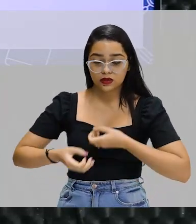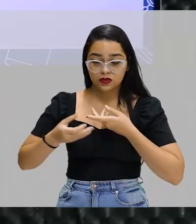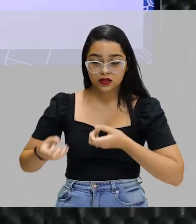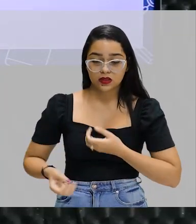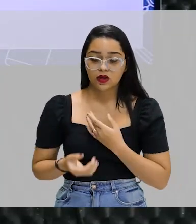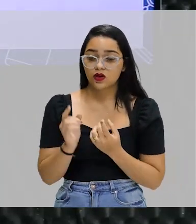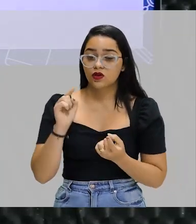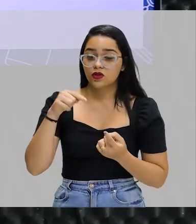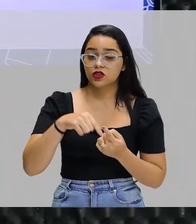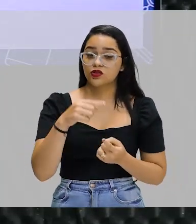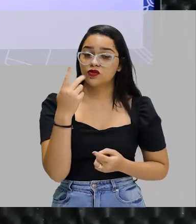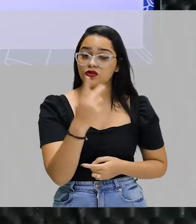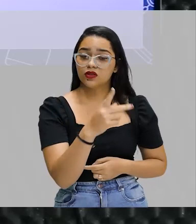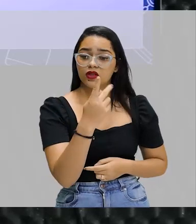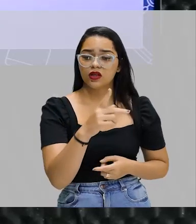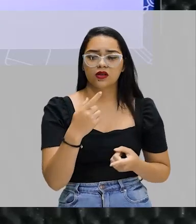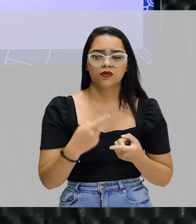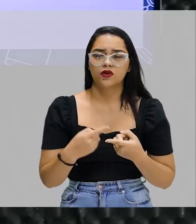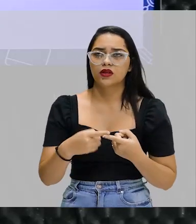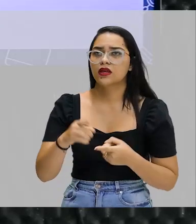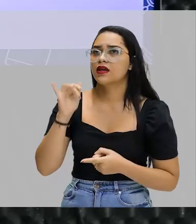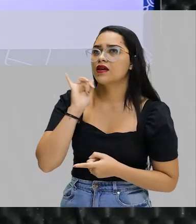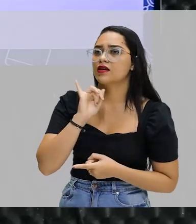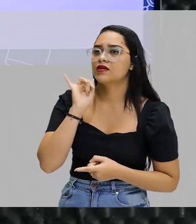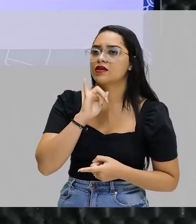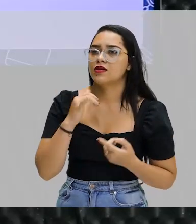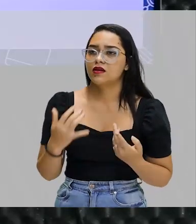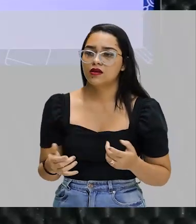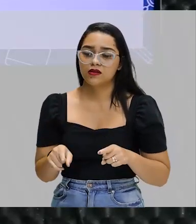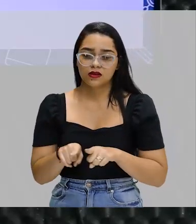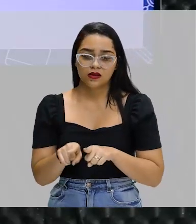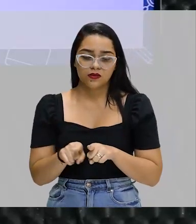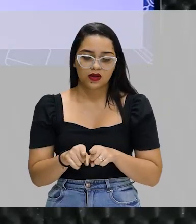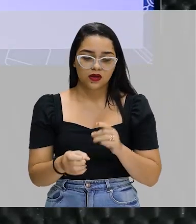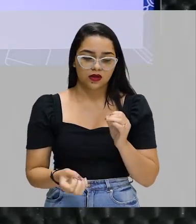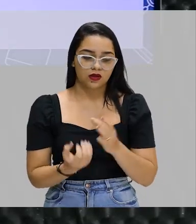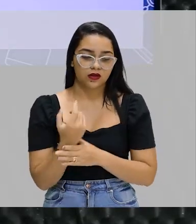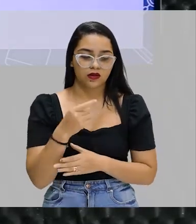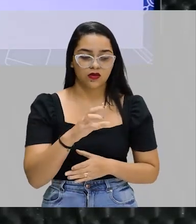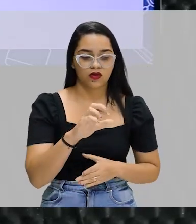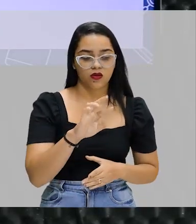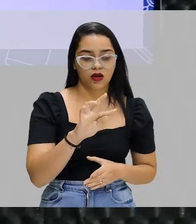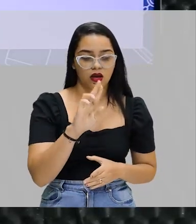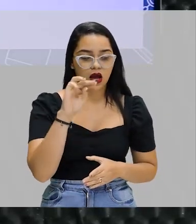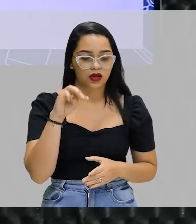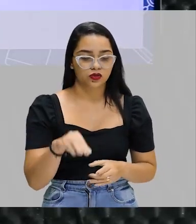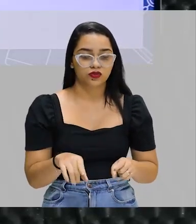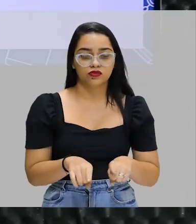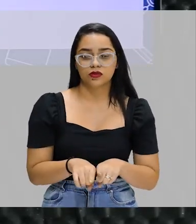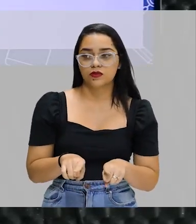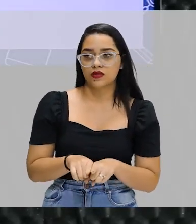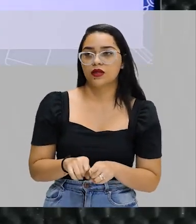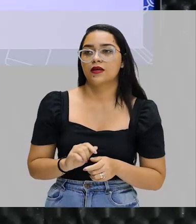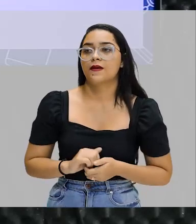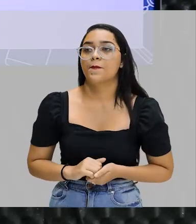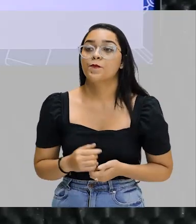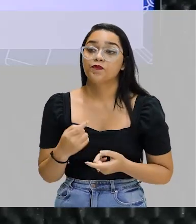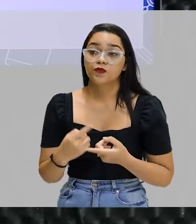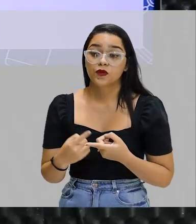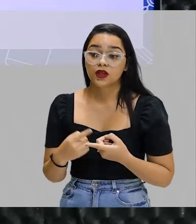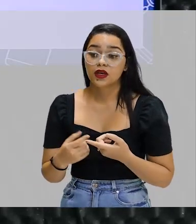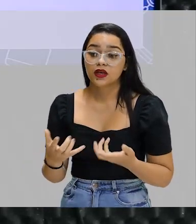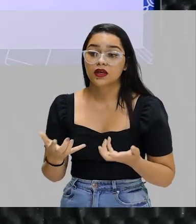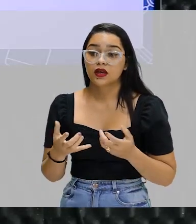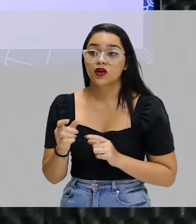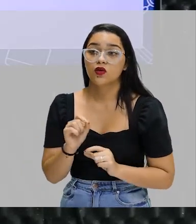sua intenção. Por que que, por exemplo, um cartunista produz um cartoon, uma charge, uma tirinha? Porque ele